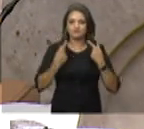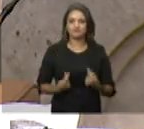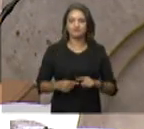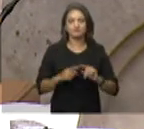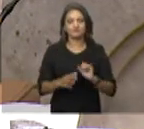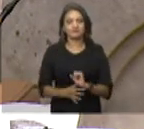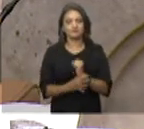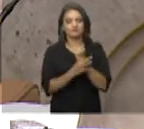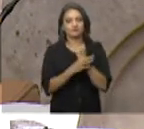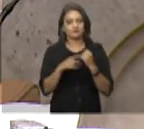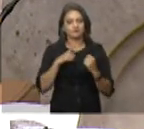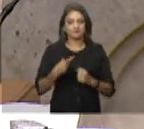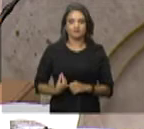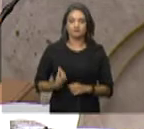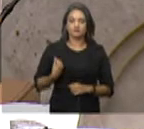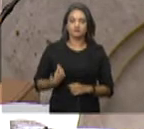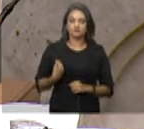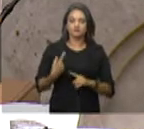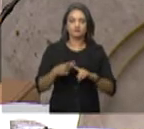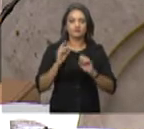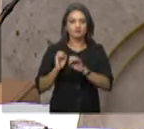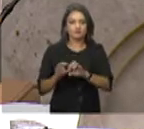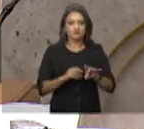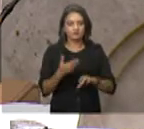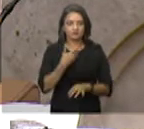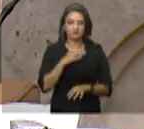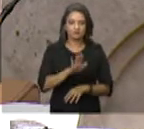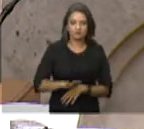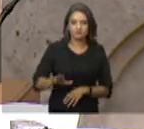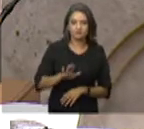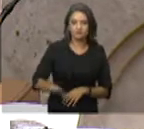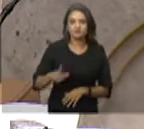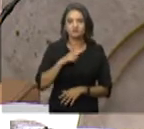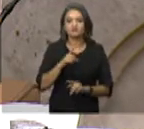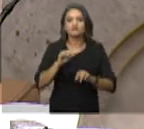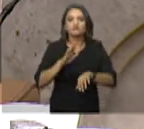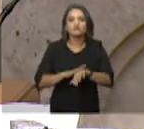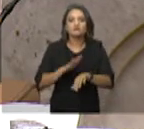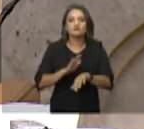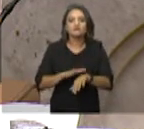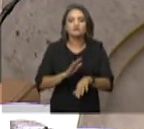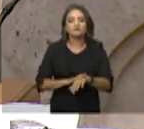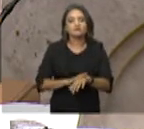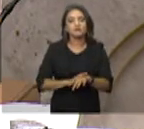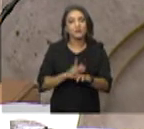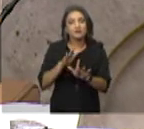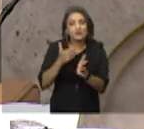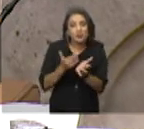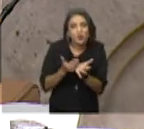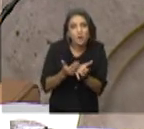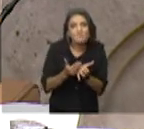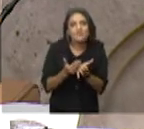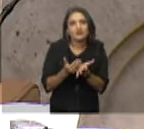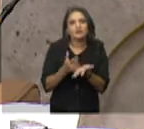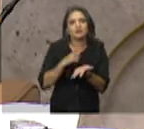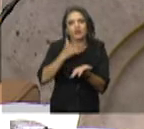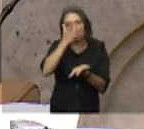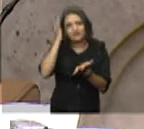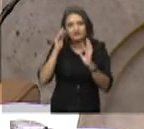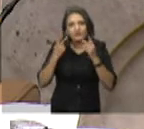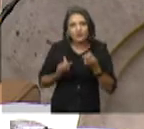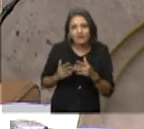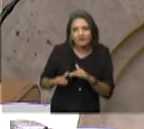existencial uma vez que a educação infantil insere-se no momento primeiro de formação do ser humano